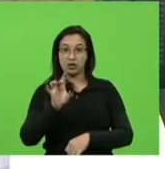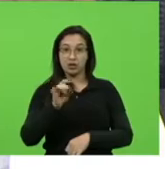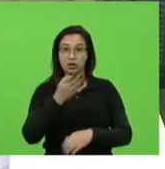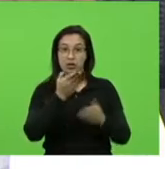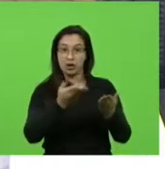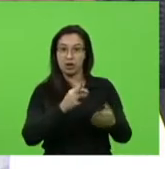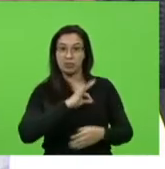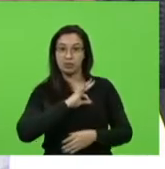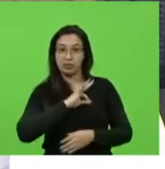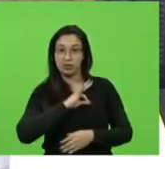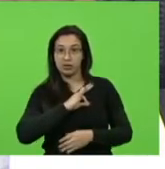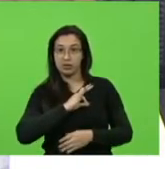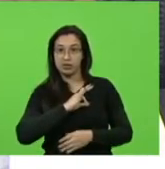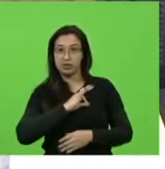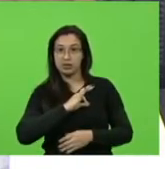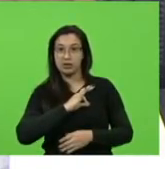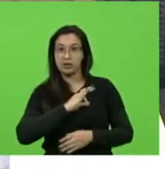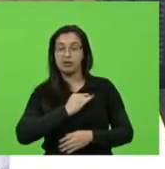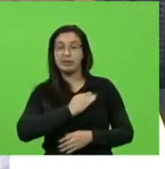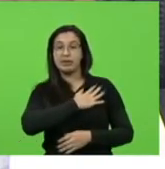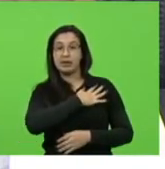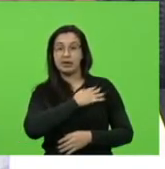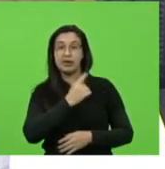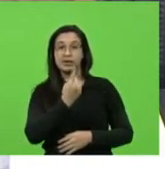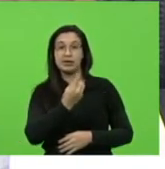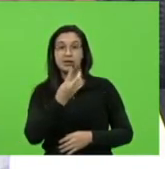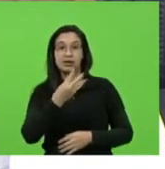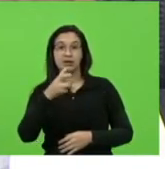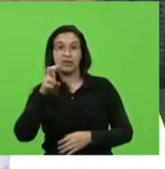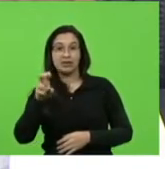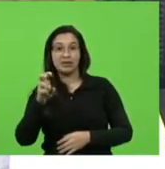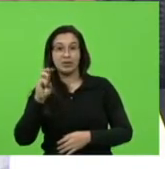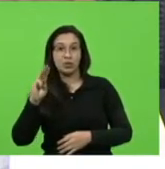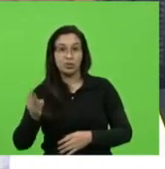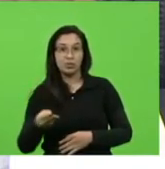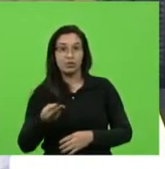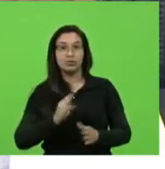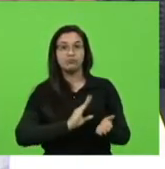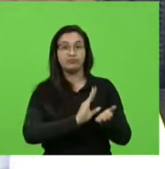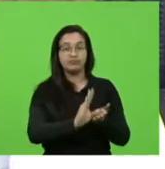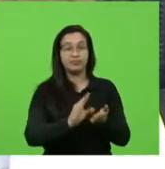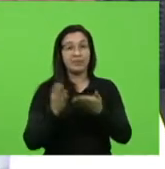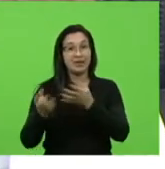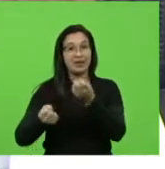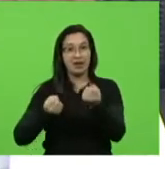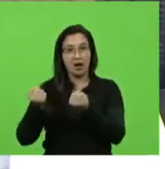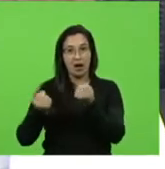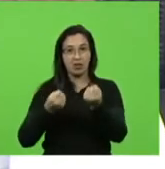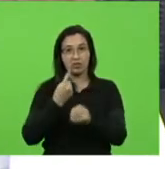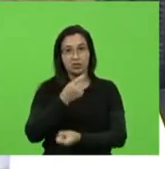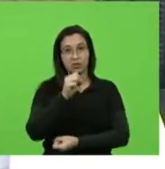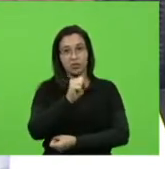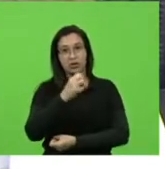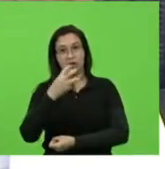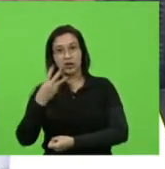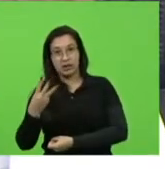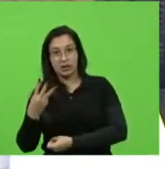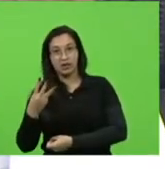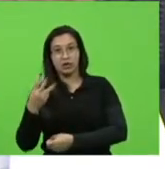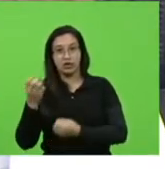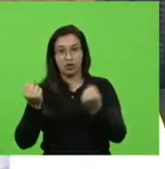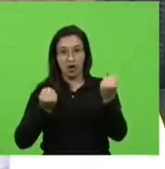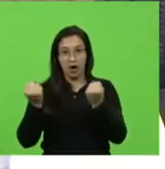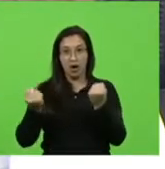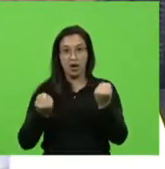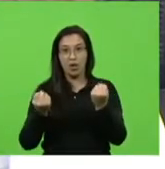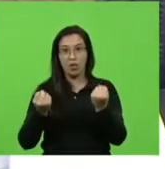135 milhões. E essas 186 viaturas que foram entregues foi só o início. Até o